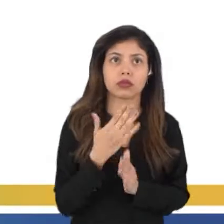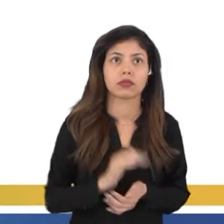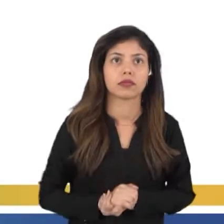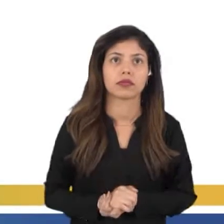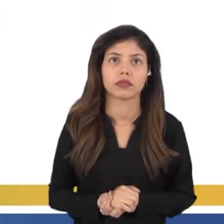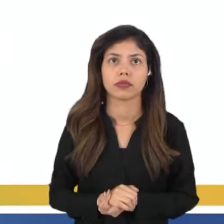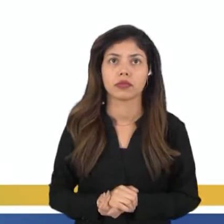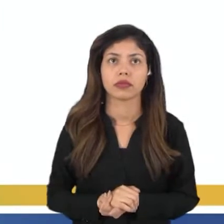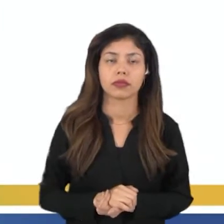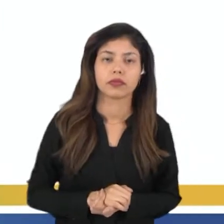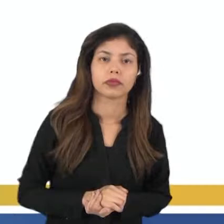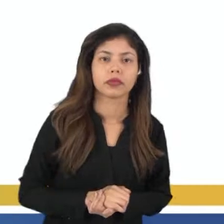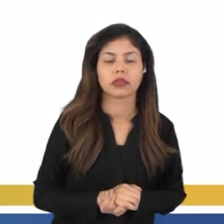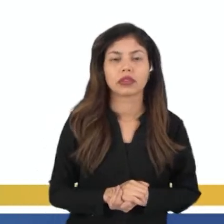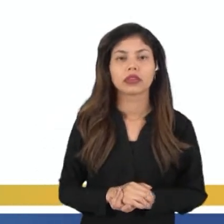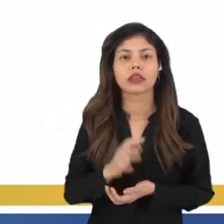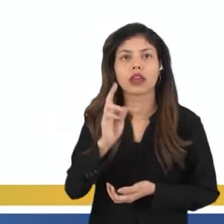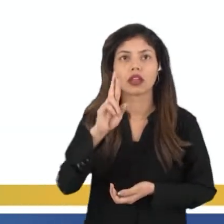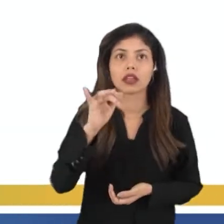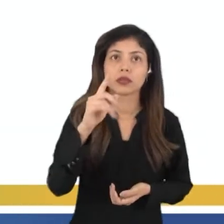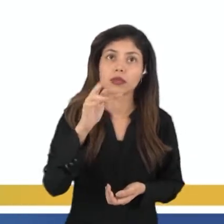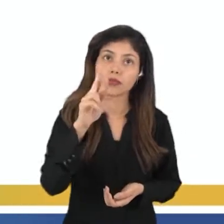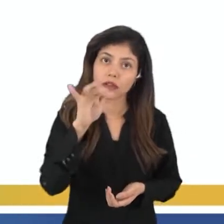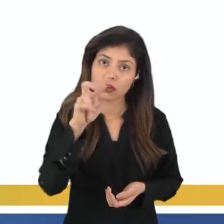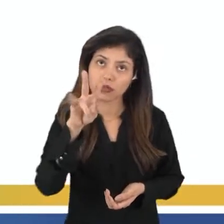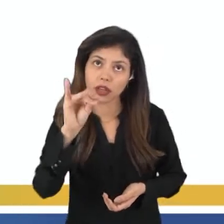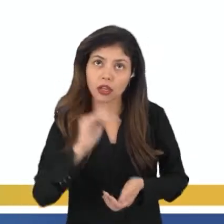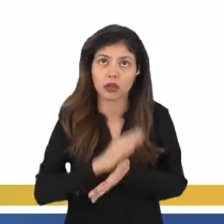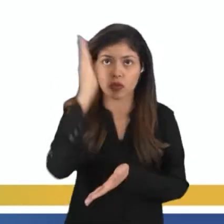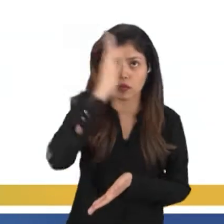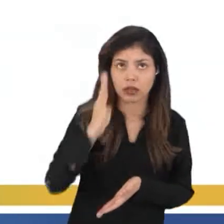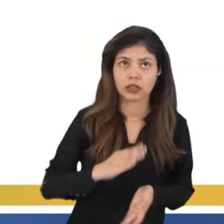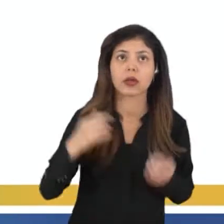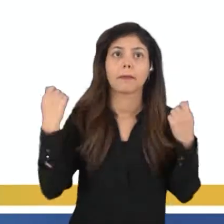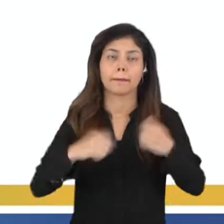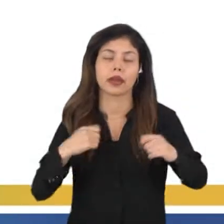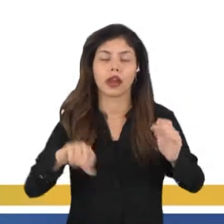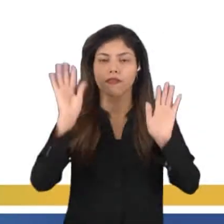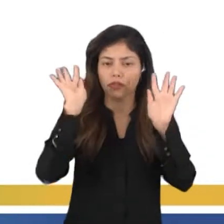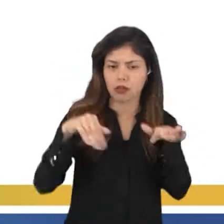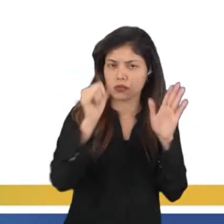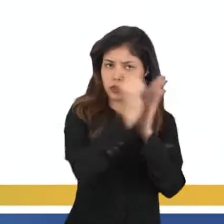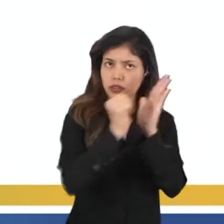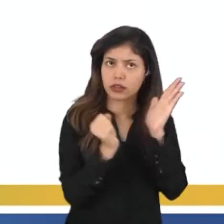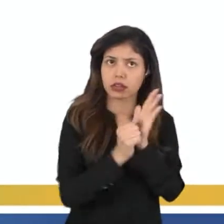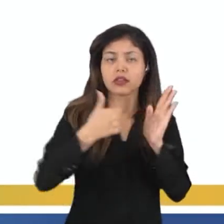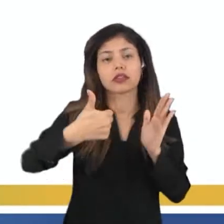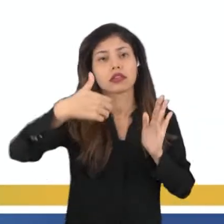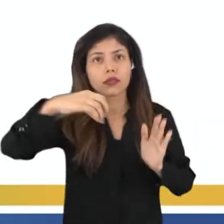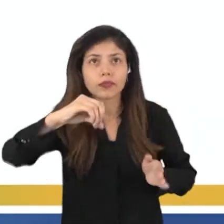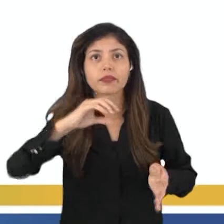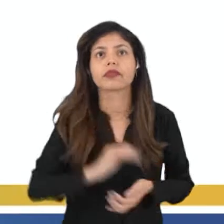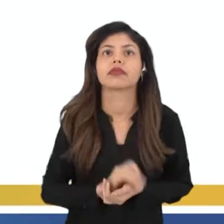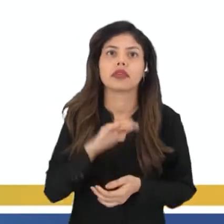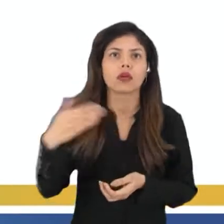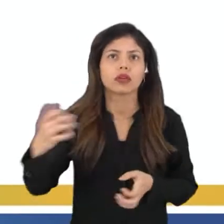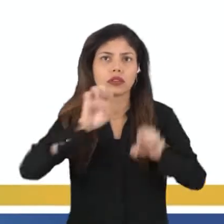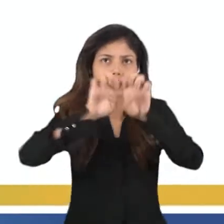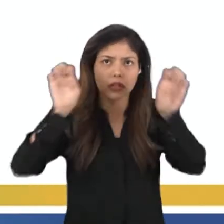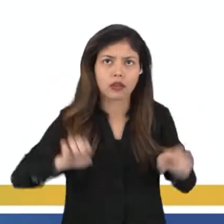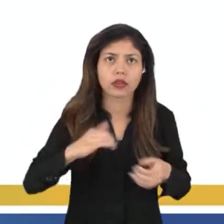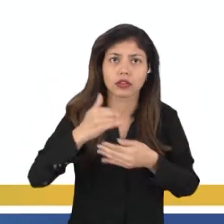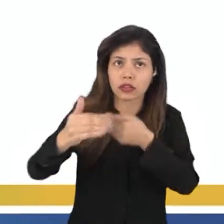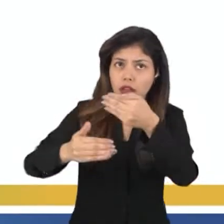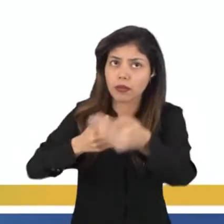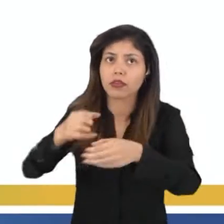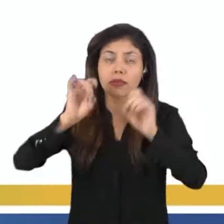dos ciclos econômicos. O transporte ferroviário no Brasil foi predominante até o final do século XIX, quando